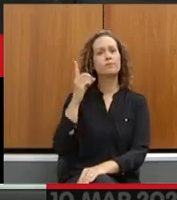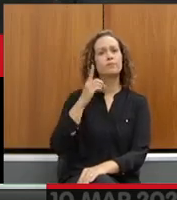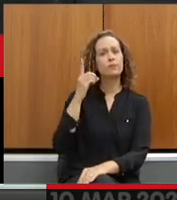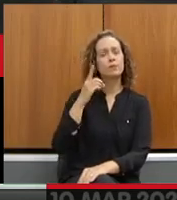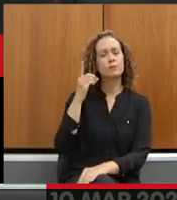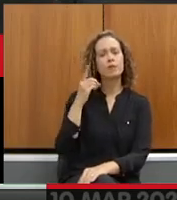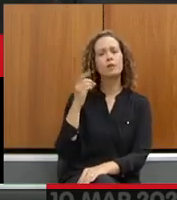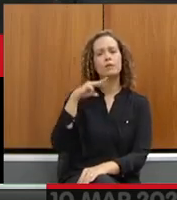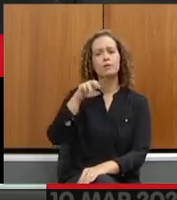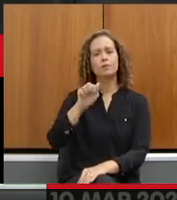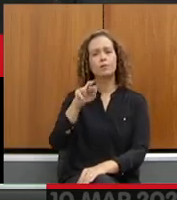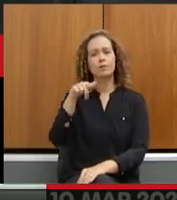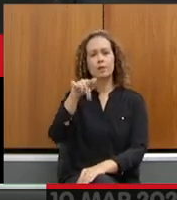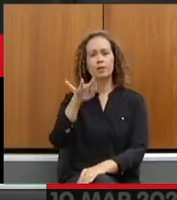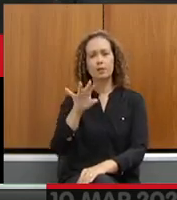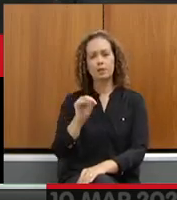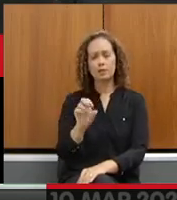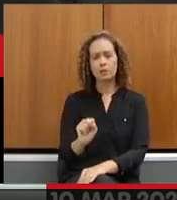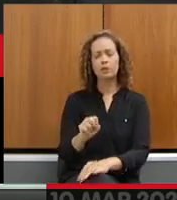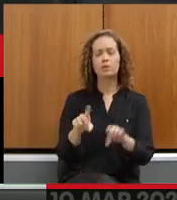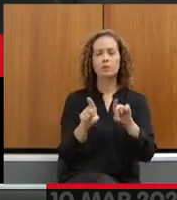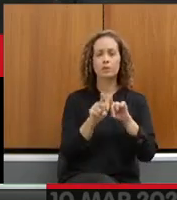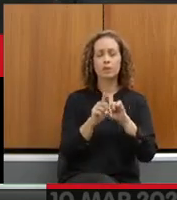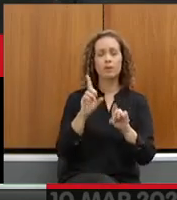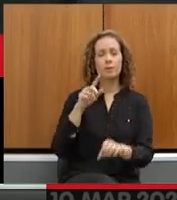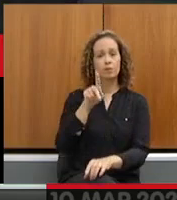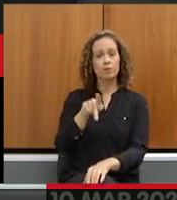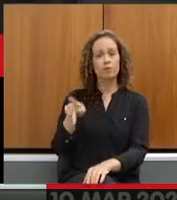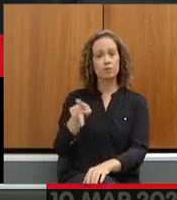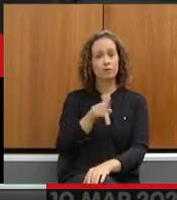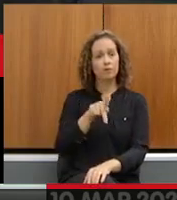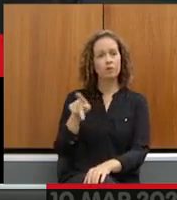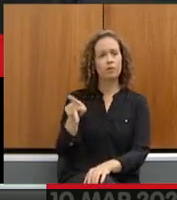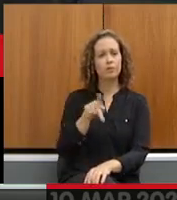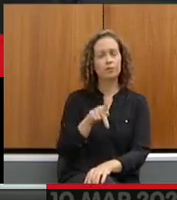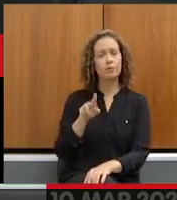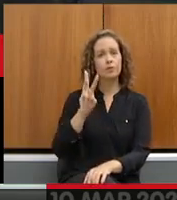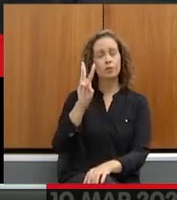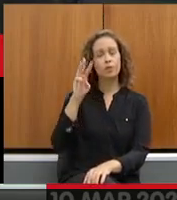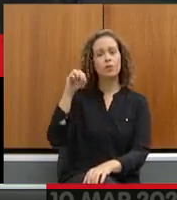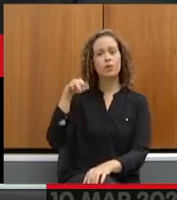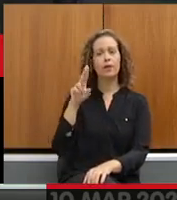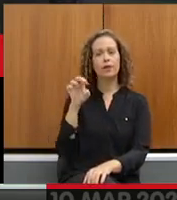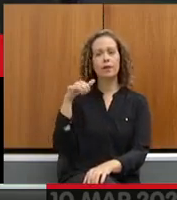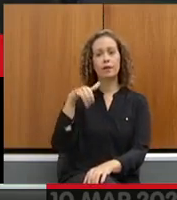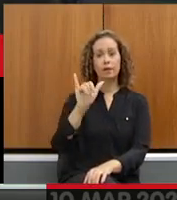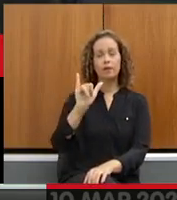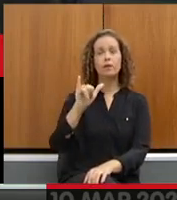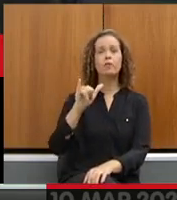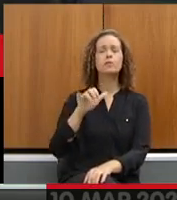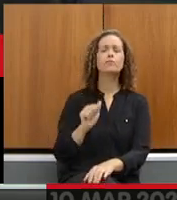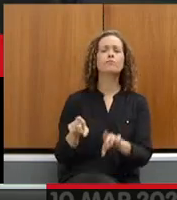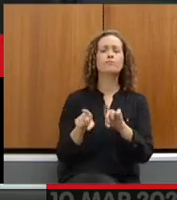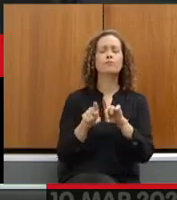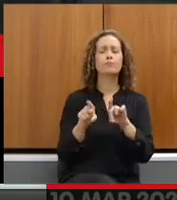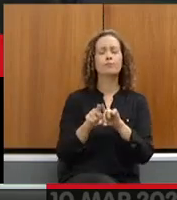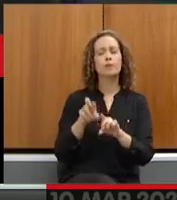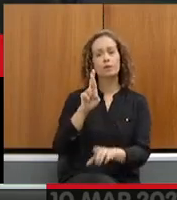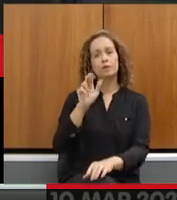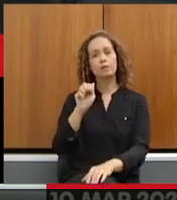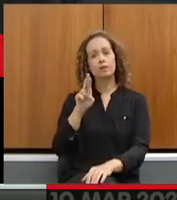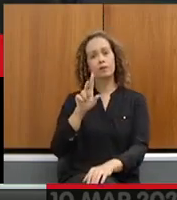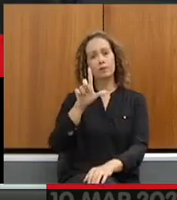Lemos Deputado Mauro Tramonte Deputado Professor Wendel Mesquita Deputado Roberto Andrade Deputado Raul